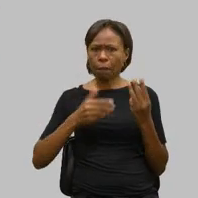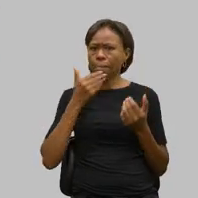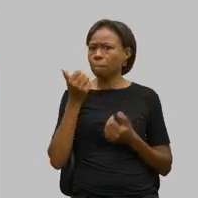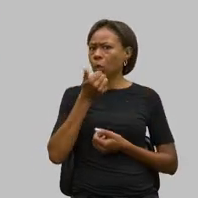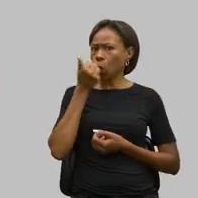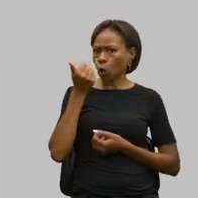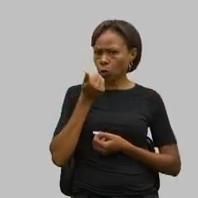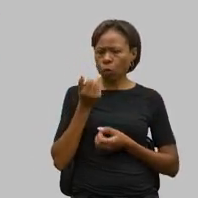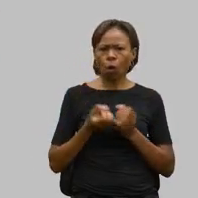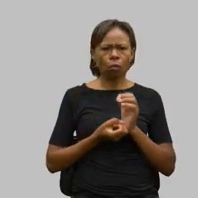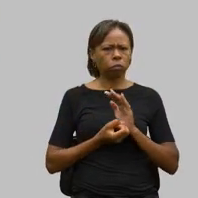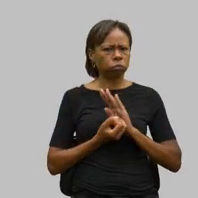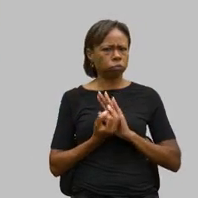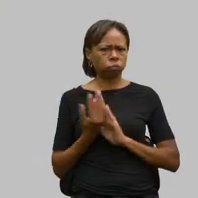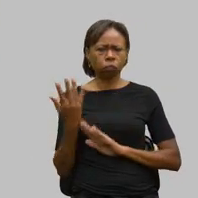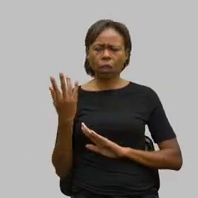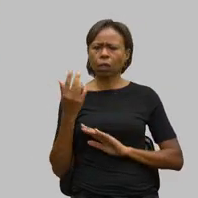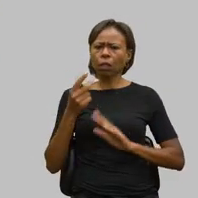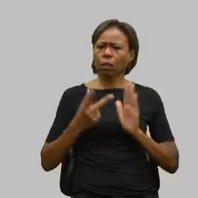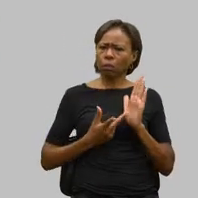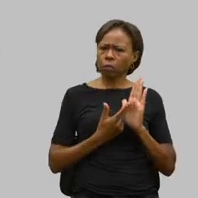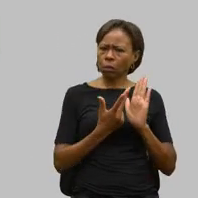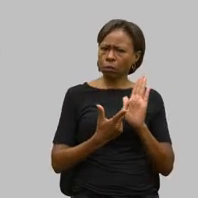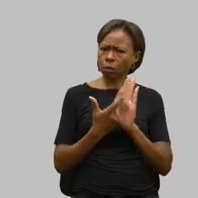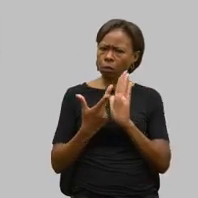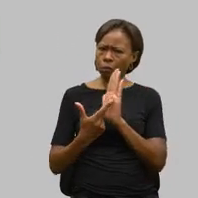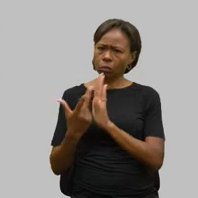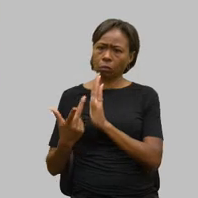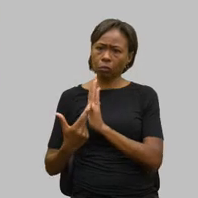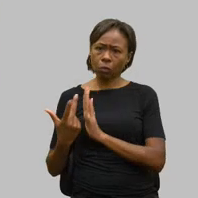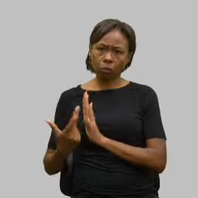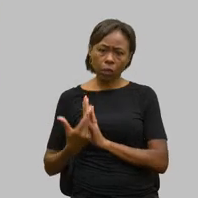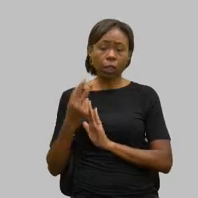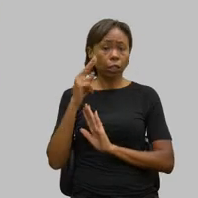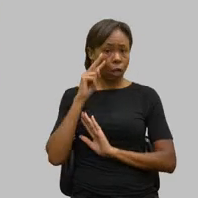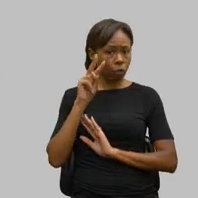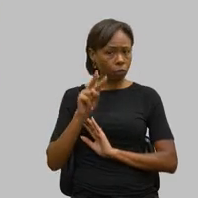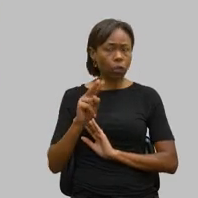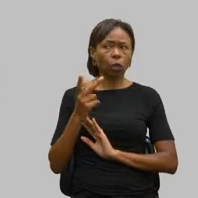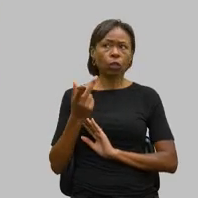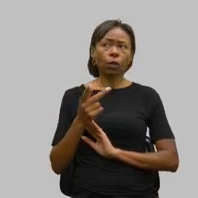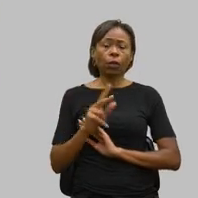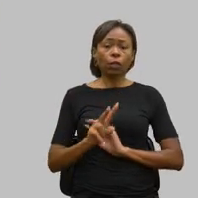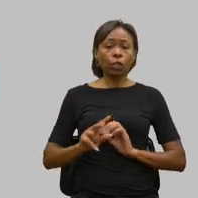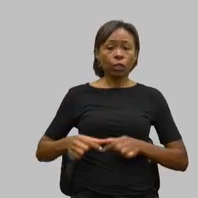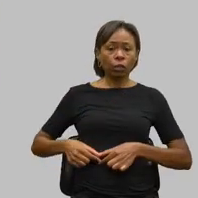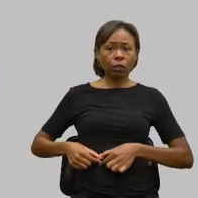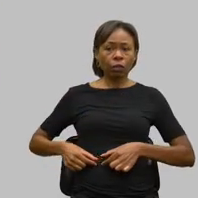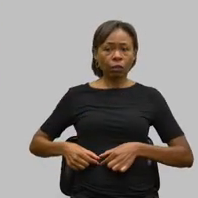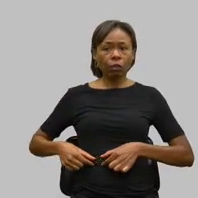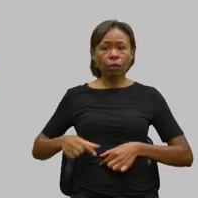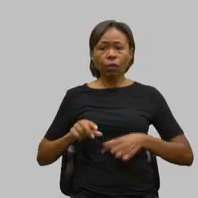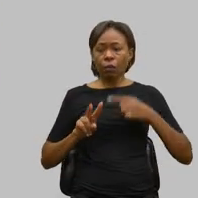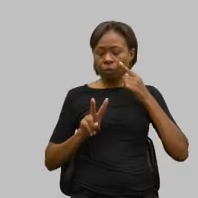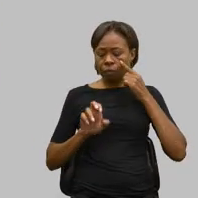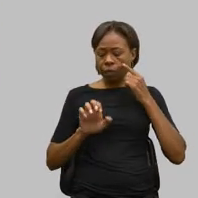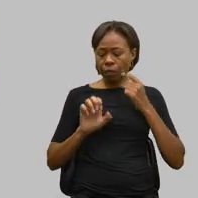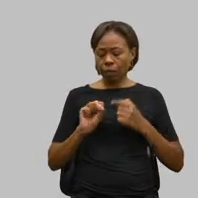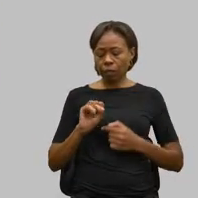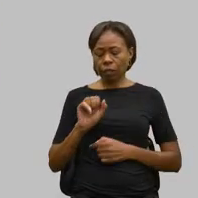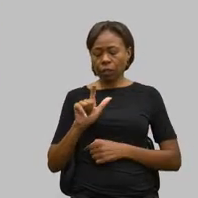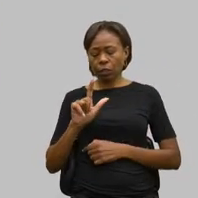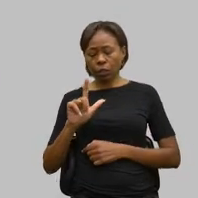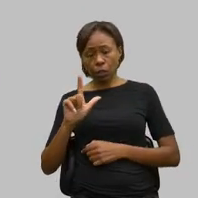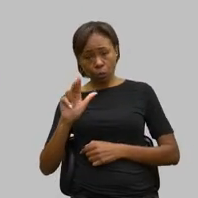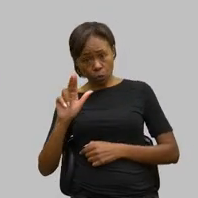aí, nós vimos procedimentos de cirurgia de vesícula, cirurgia de hérnia